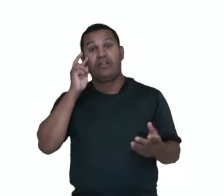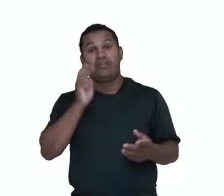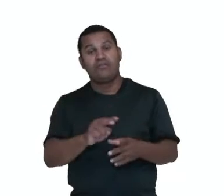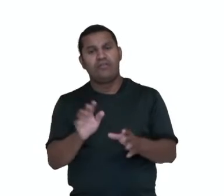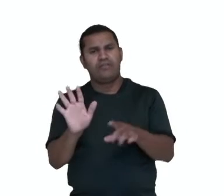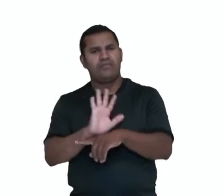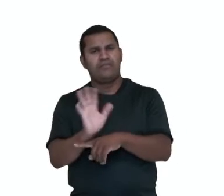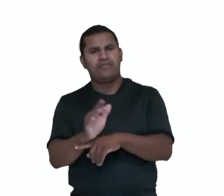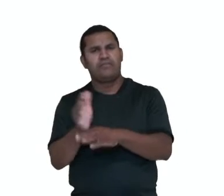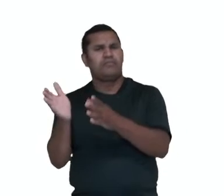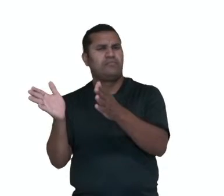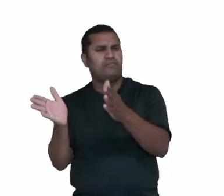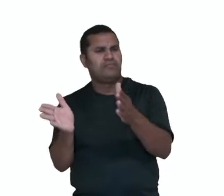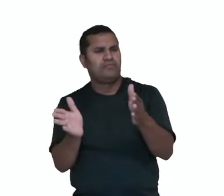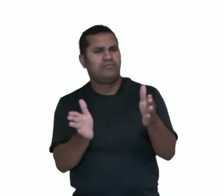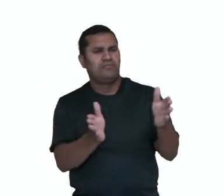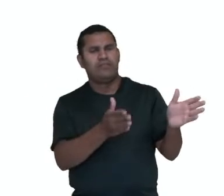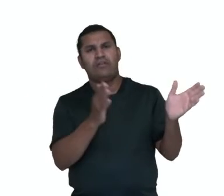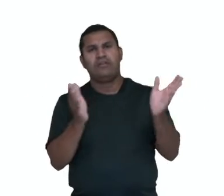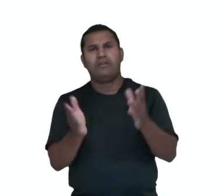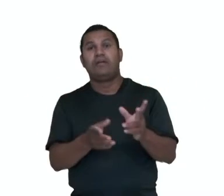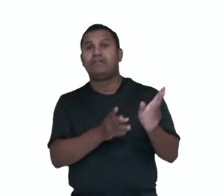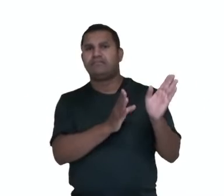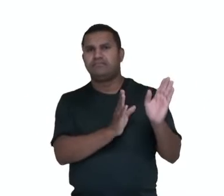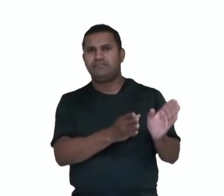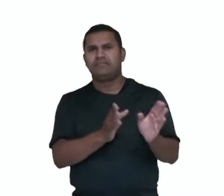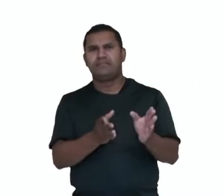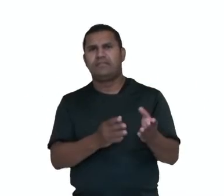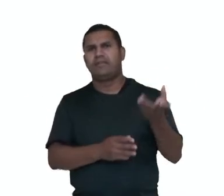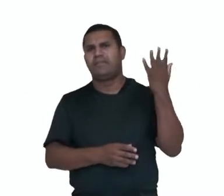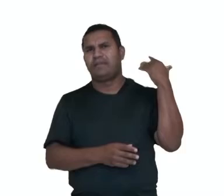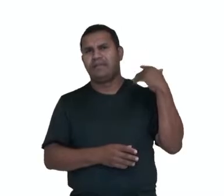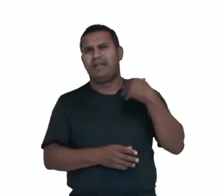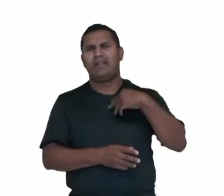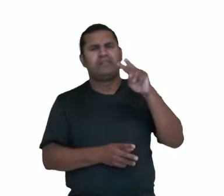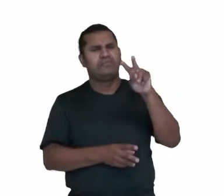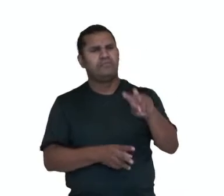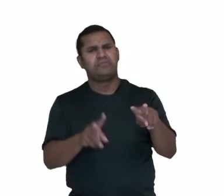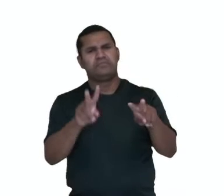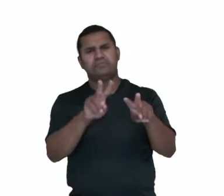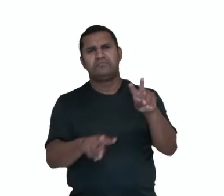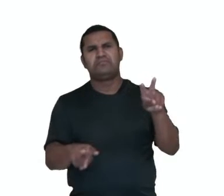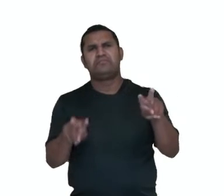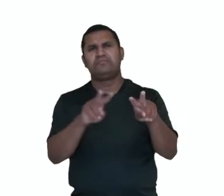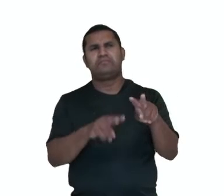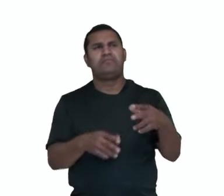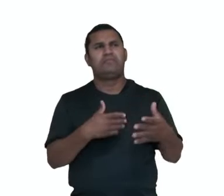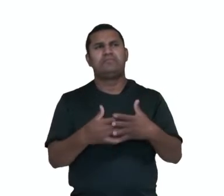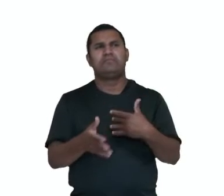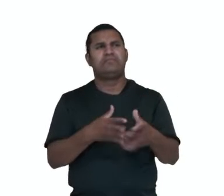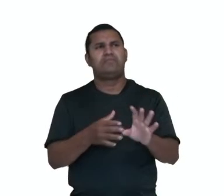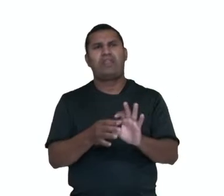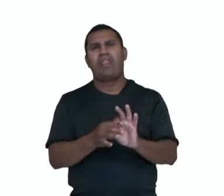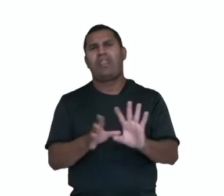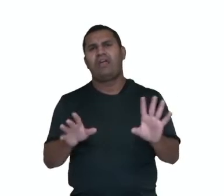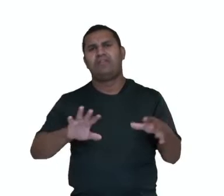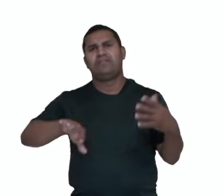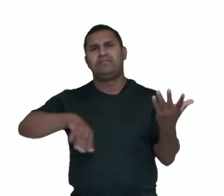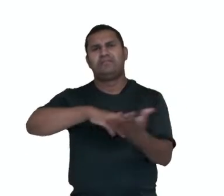Uma coisa que eu nunca tinha feito, sempre assisti de forma aleatória. Eu passo meus dias imitando a fala específica.